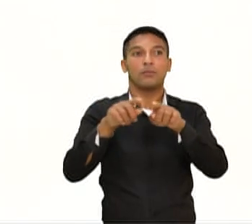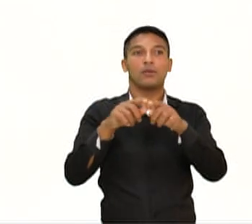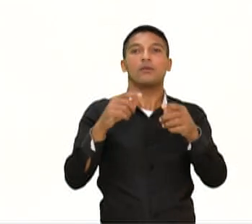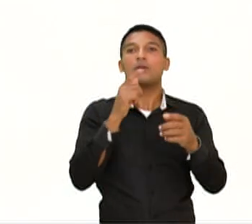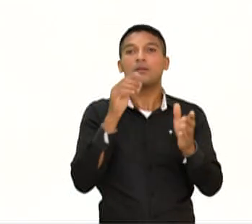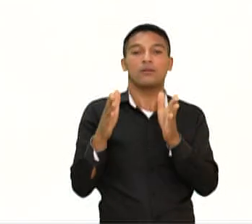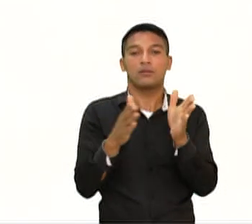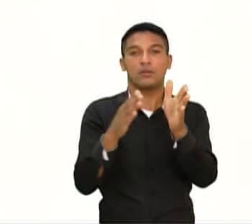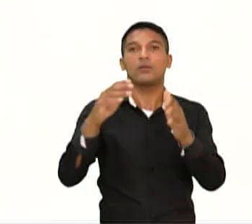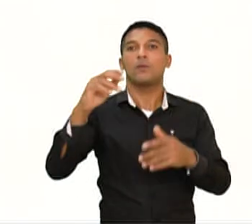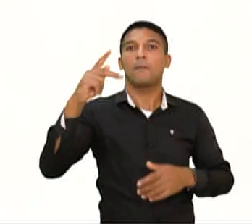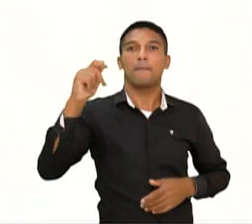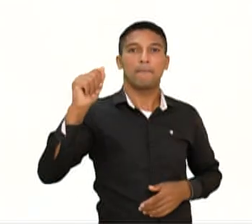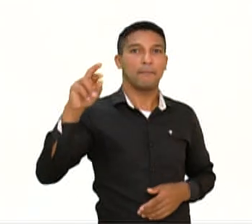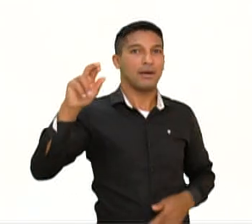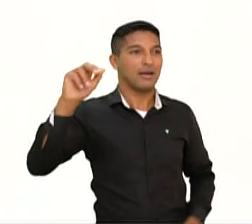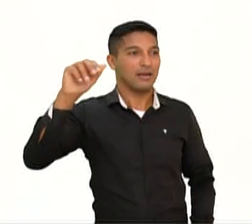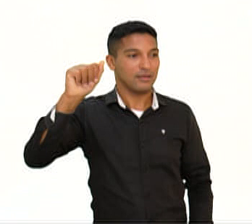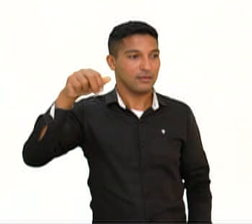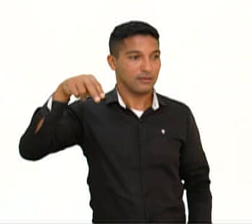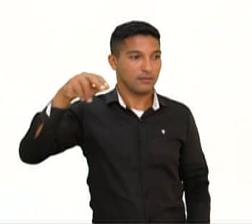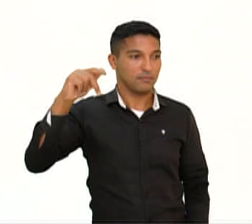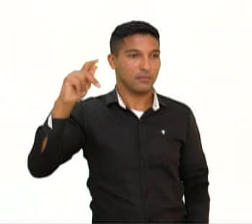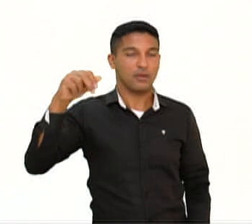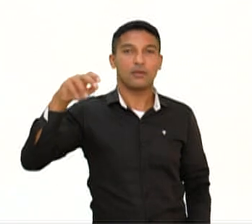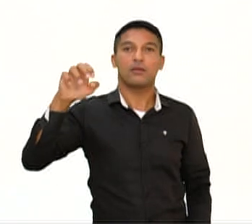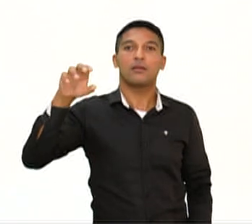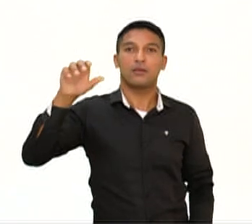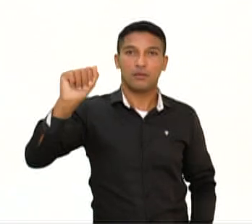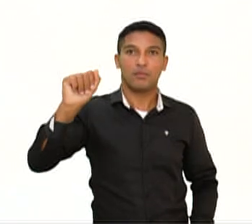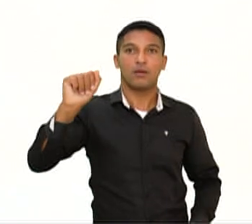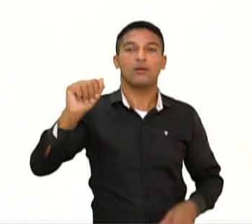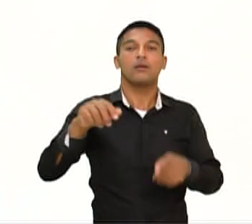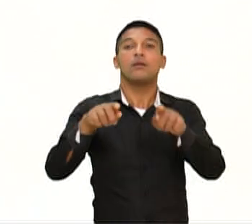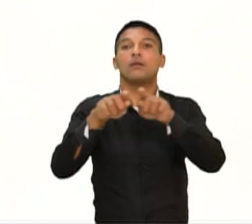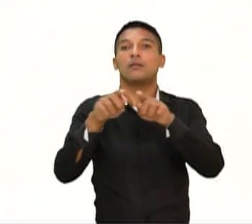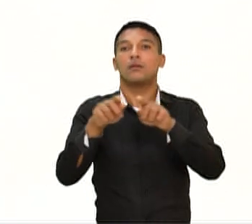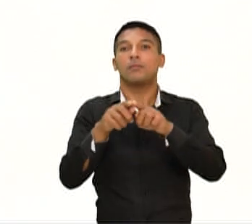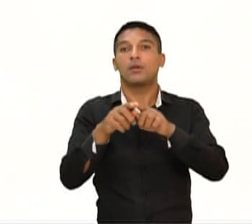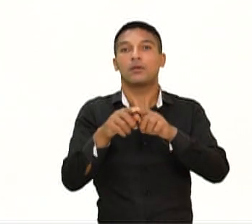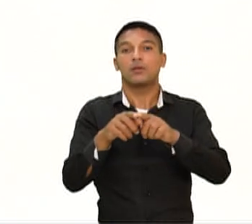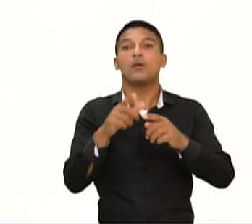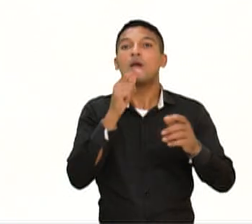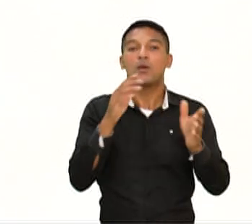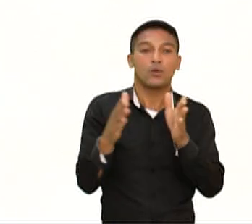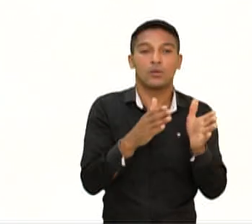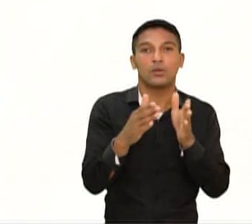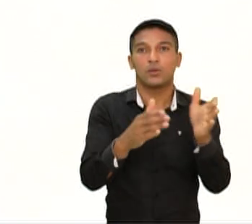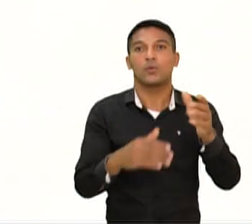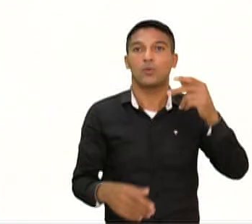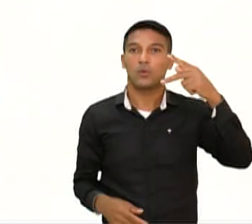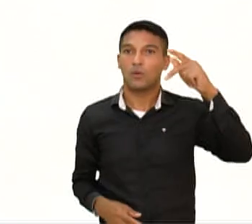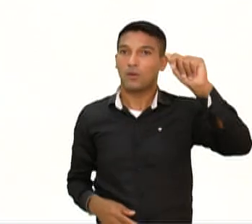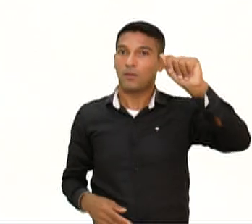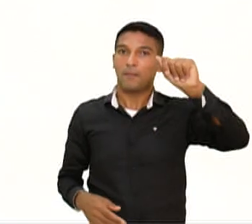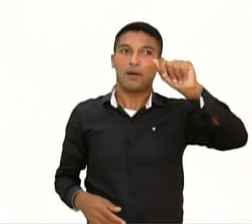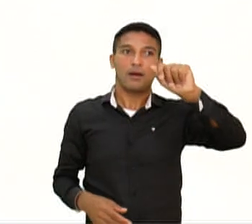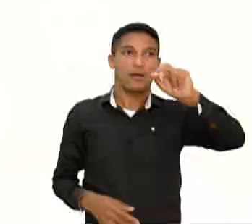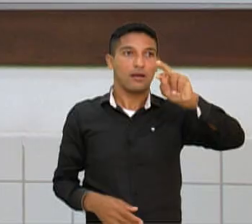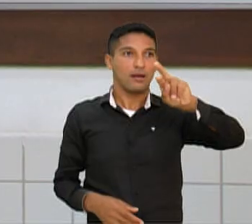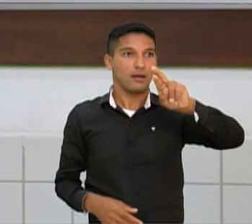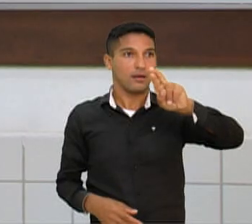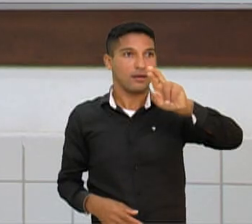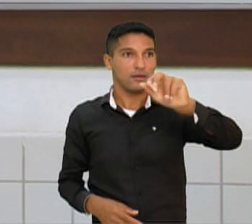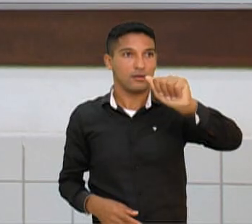principalmente com São Paulo, e o nosso Paranazão, que pega com Mato Grosso e chegando até a área que se junta ao Iguaçu,